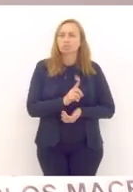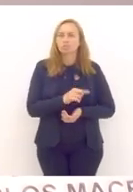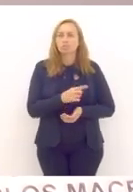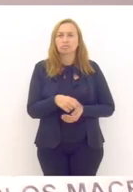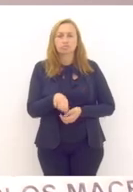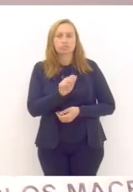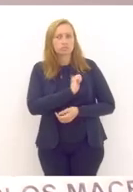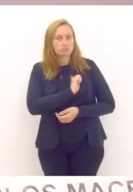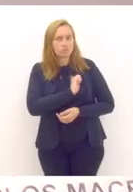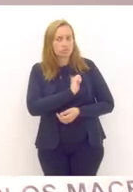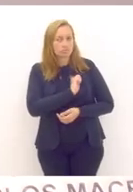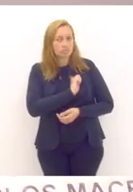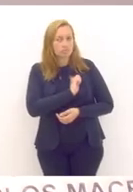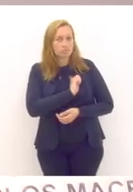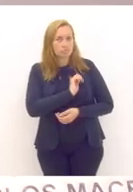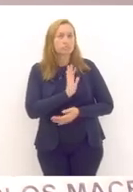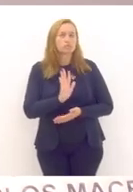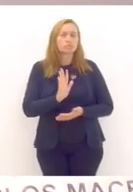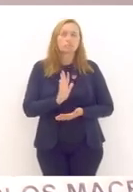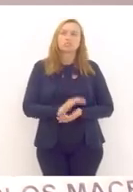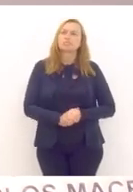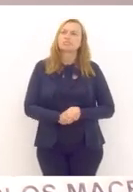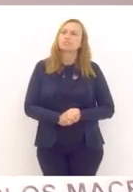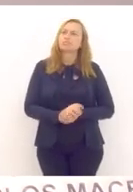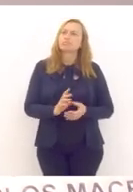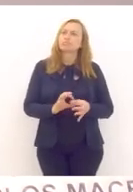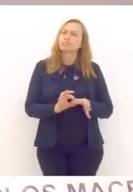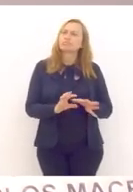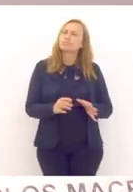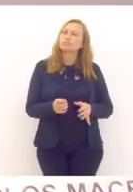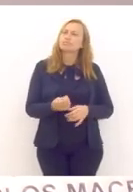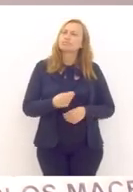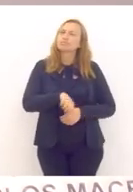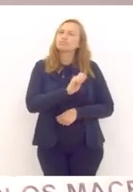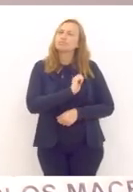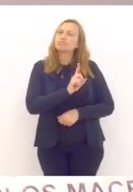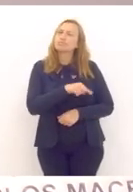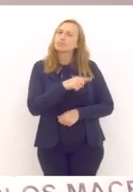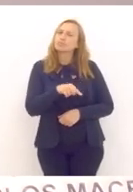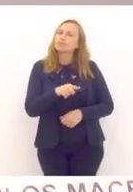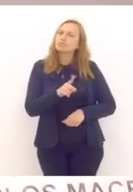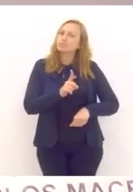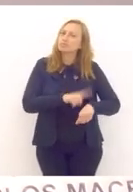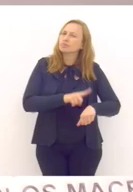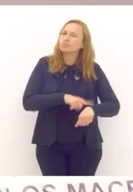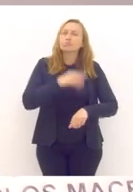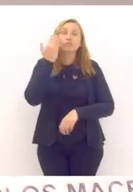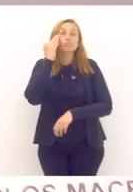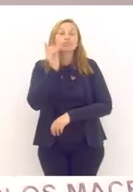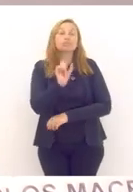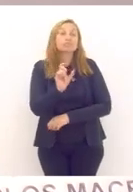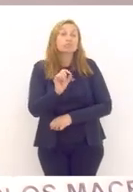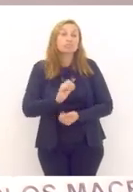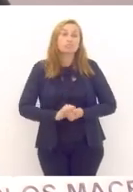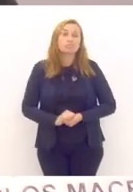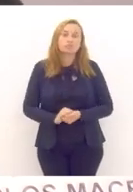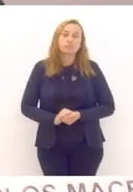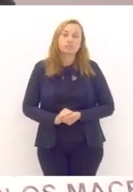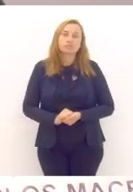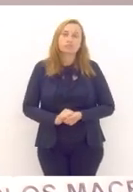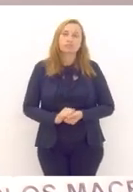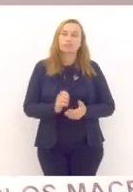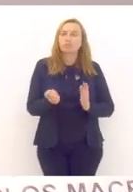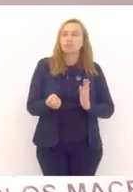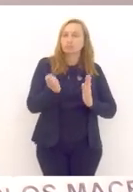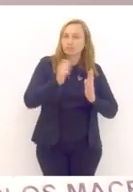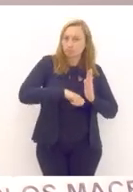seja, renúncia fiscal ela vai deixar de ser renúncia fiscal a partir do momento em que se entender que determinados tributos